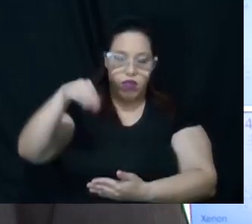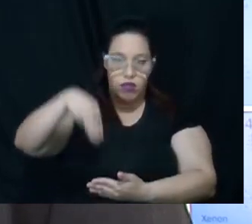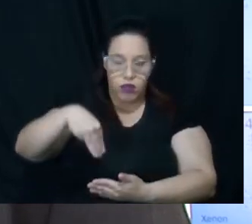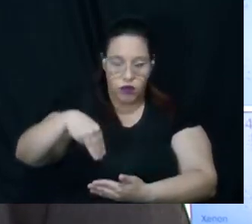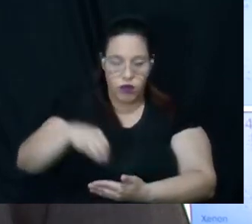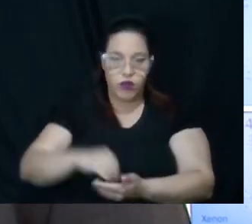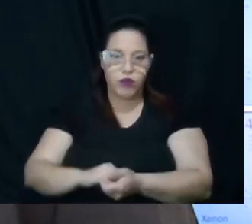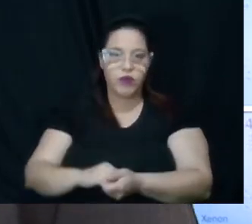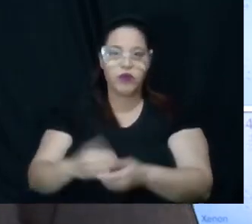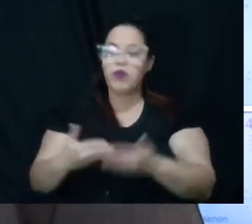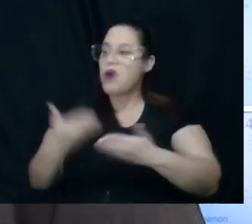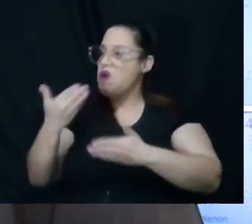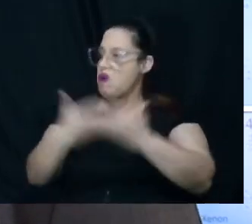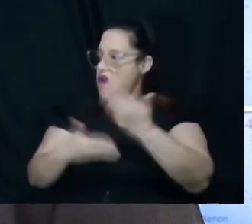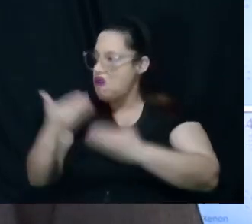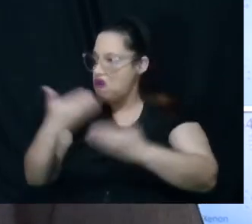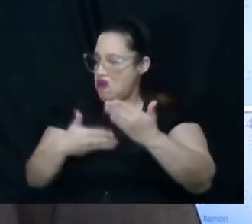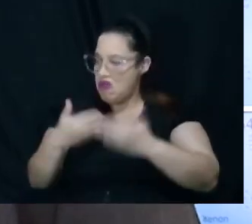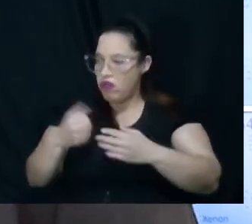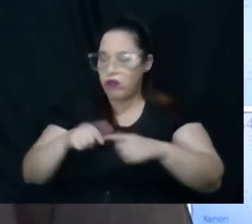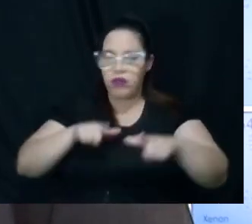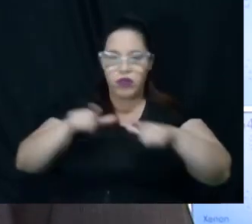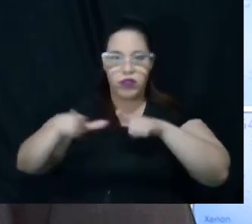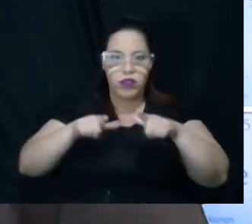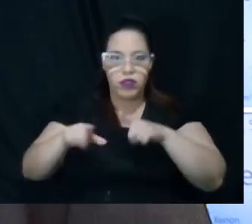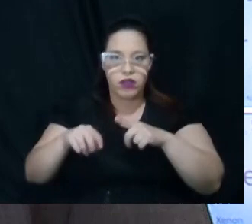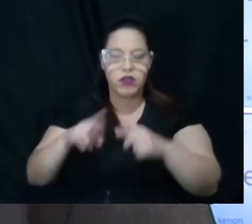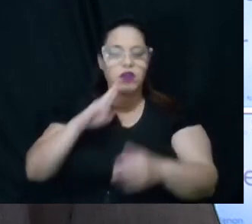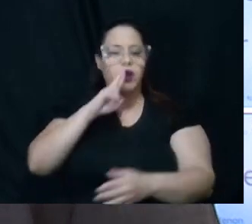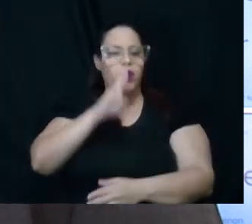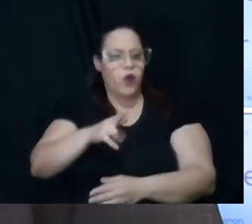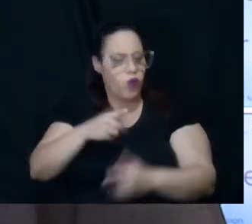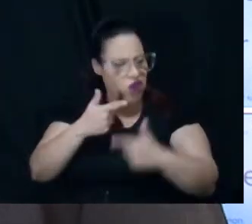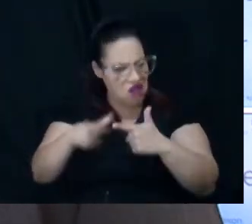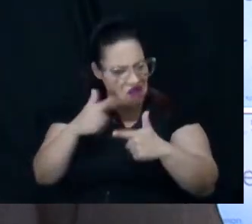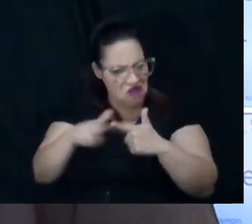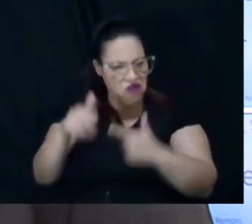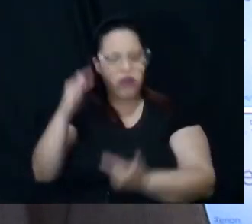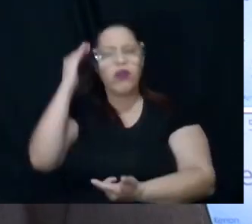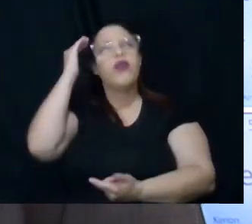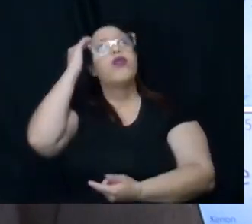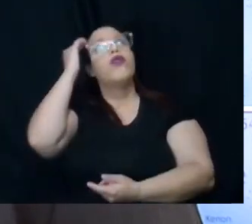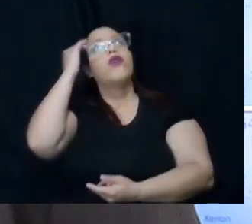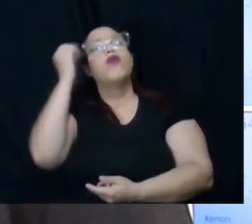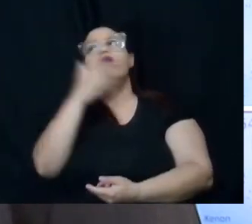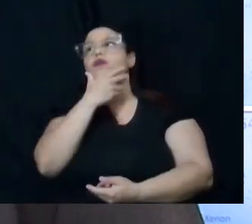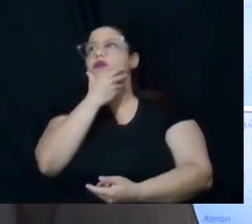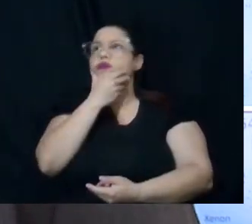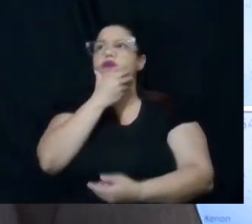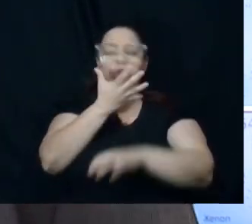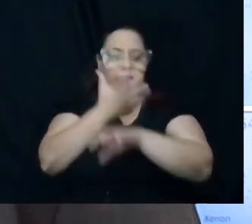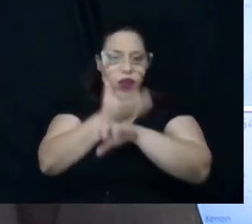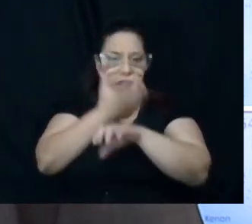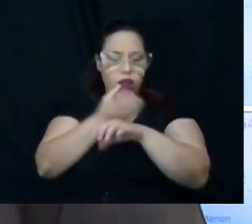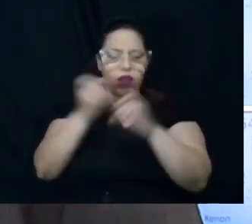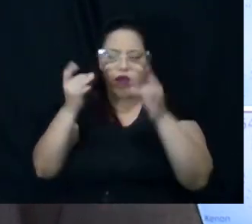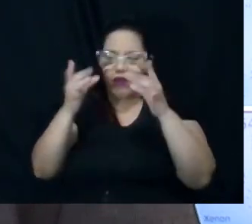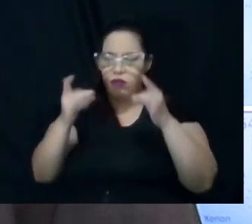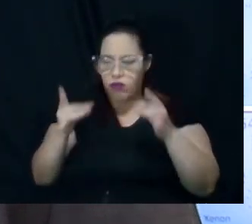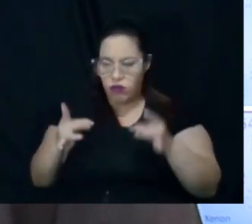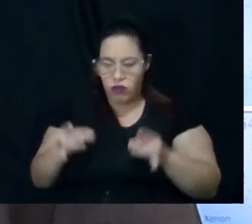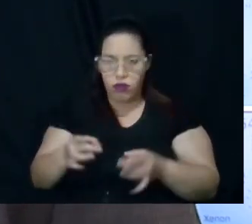multidisciplinaridade né é os alunos trabalharem para resolver problemas sem pensar nos nas matérias